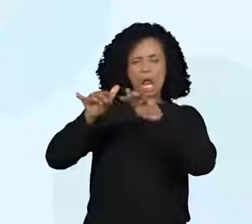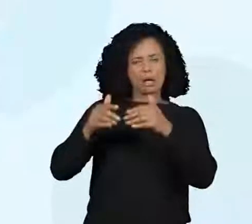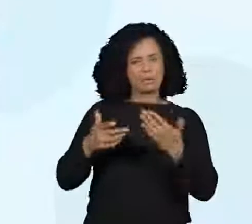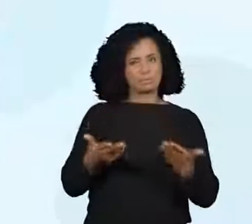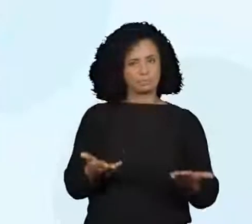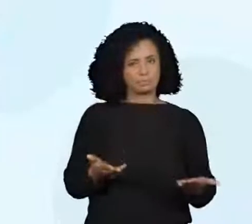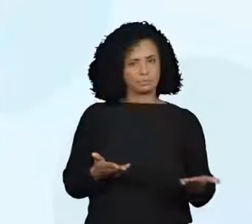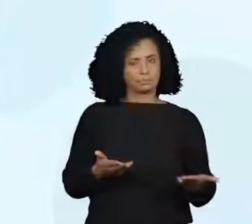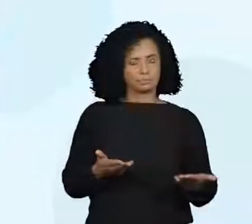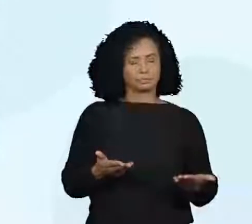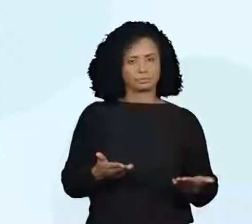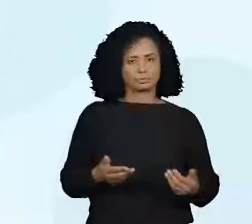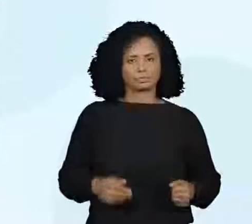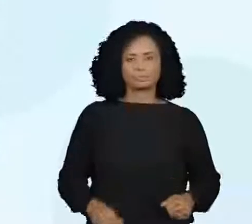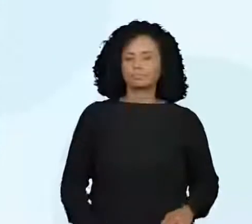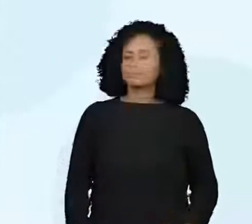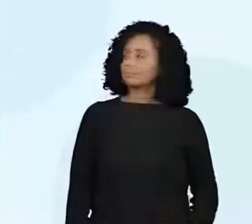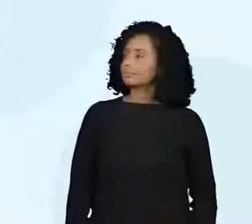inorgânicos.